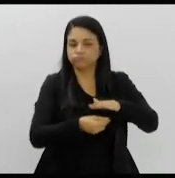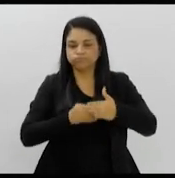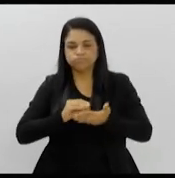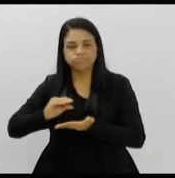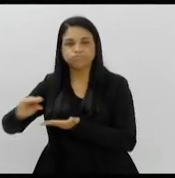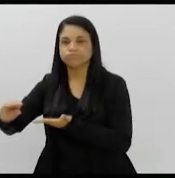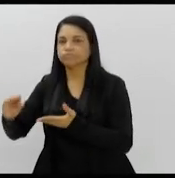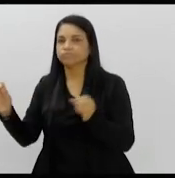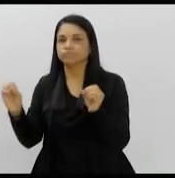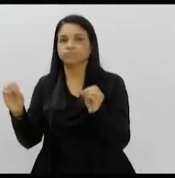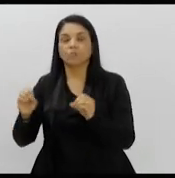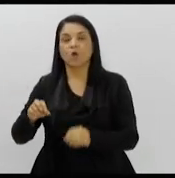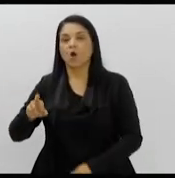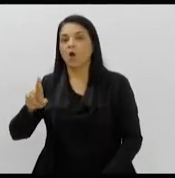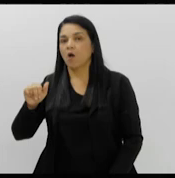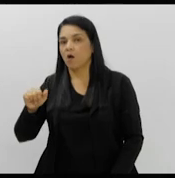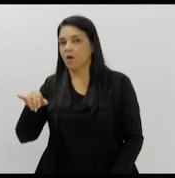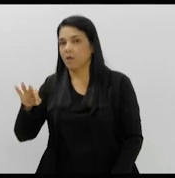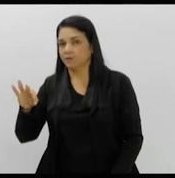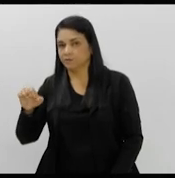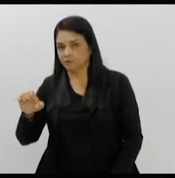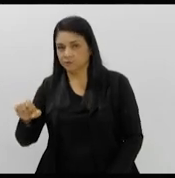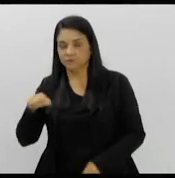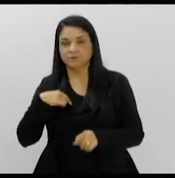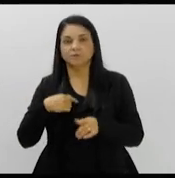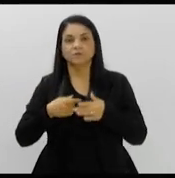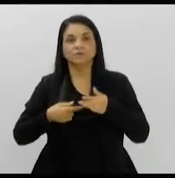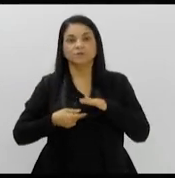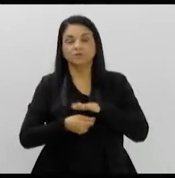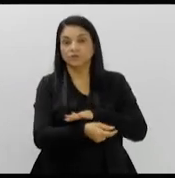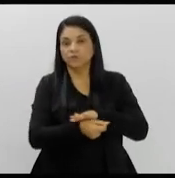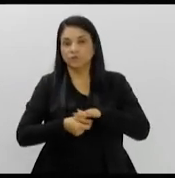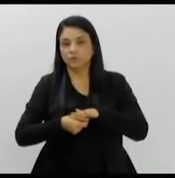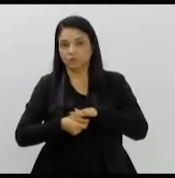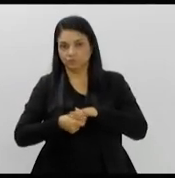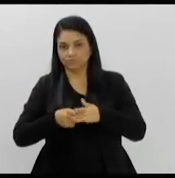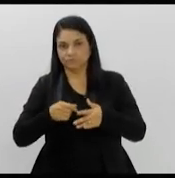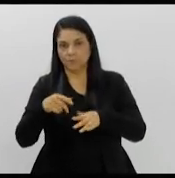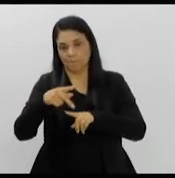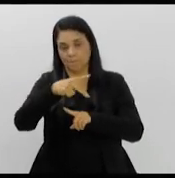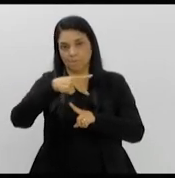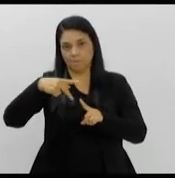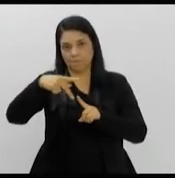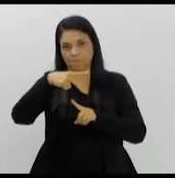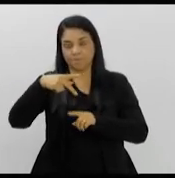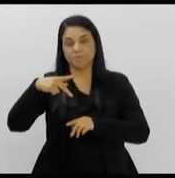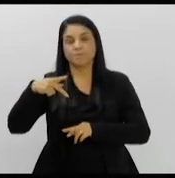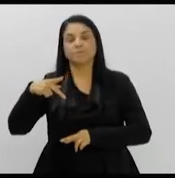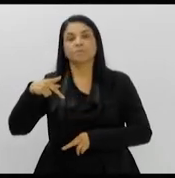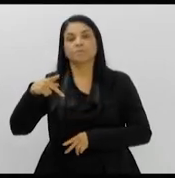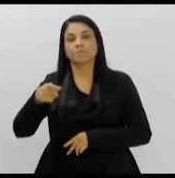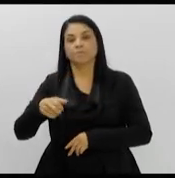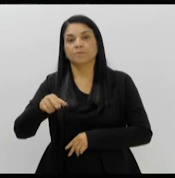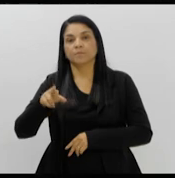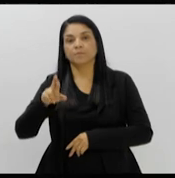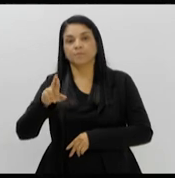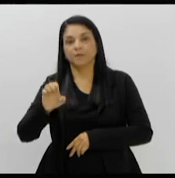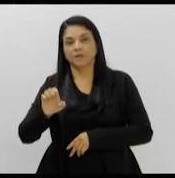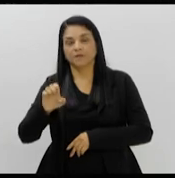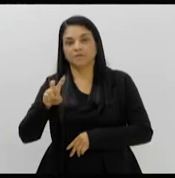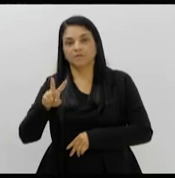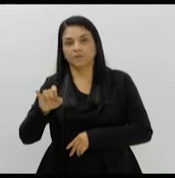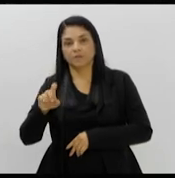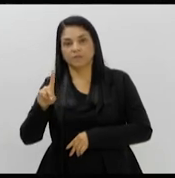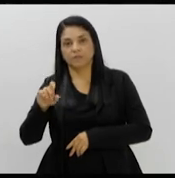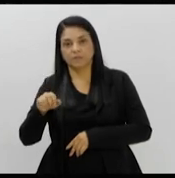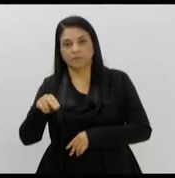ro de participação especial do fundo da Previdência e o que o governo tá fazendo é